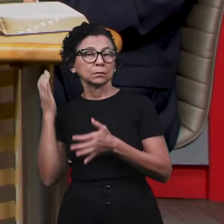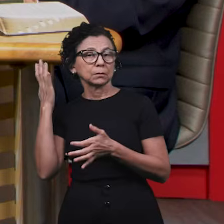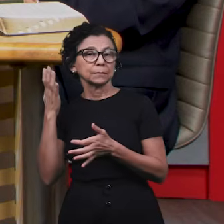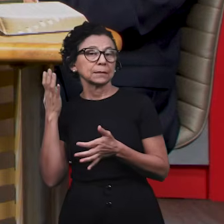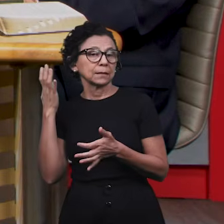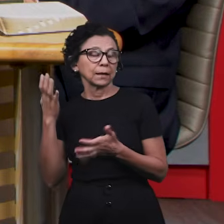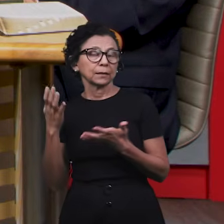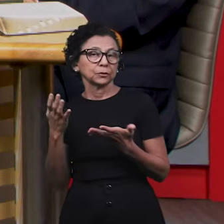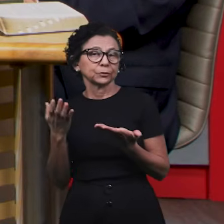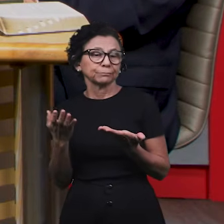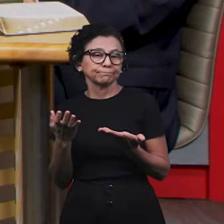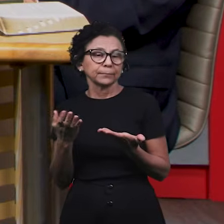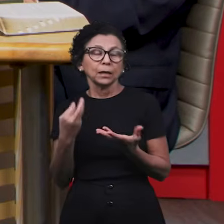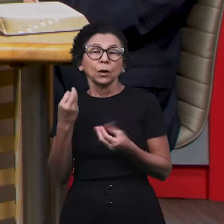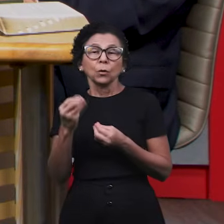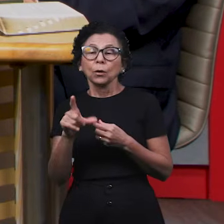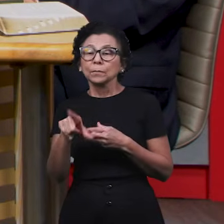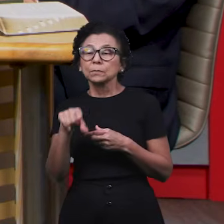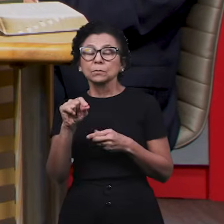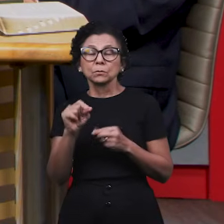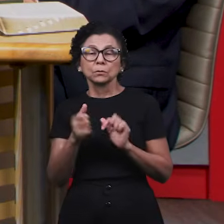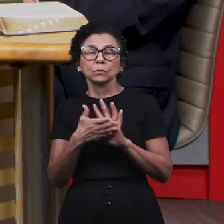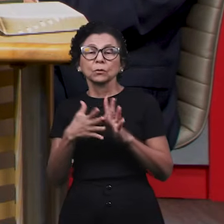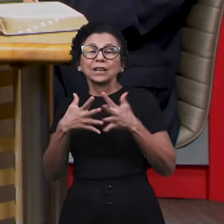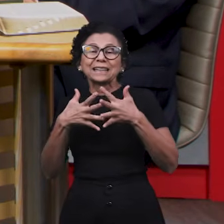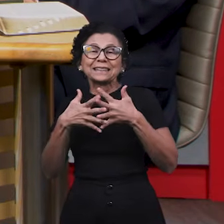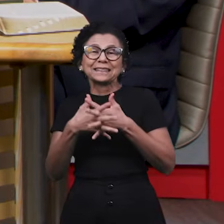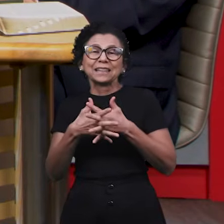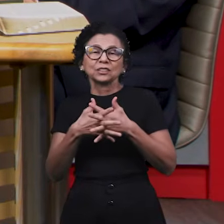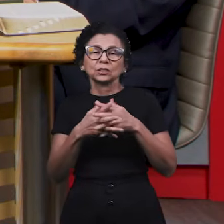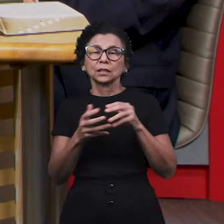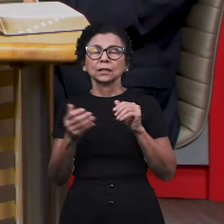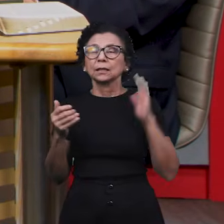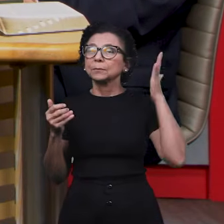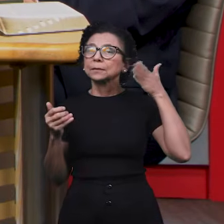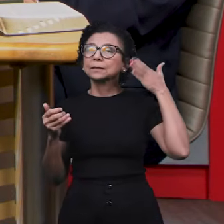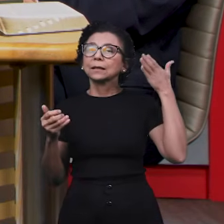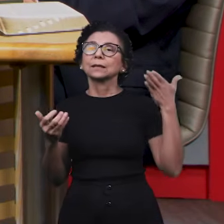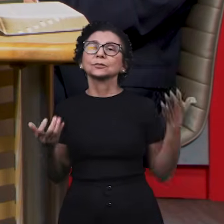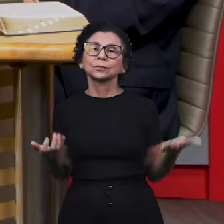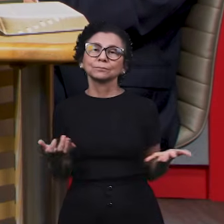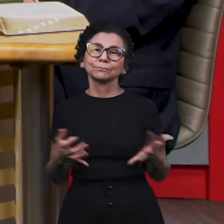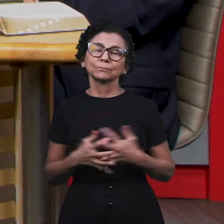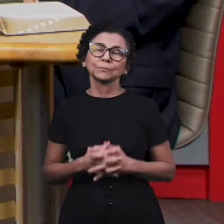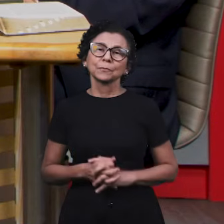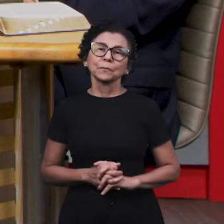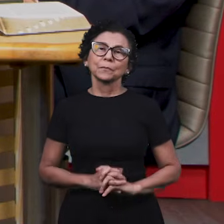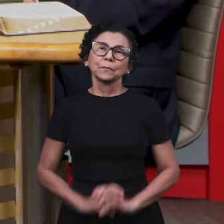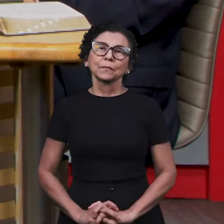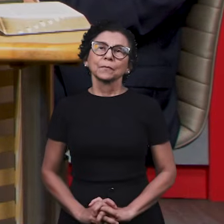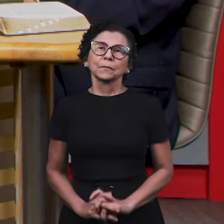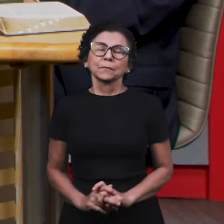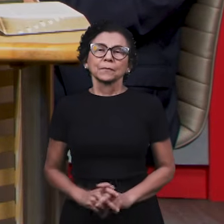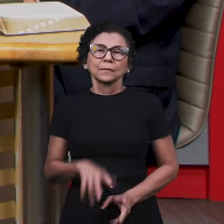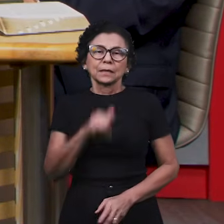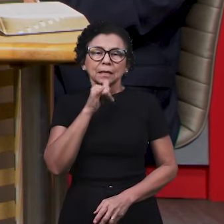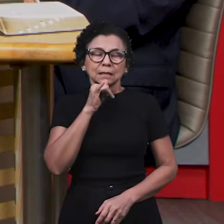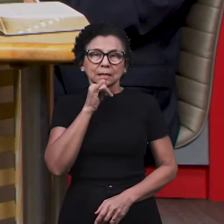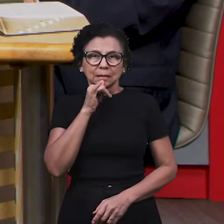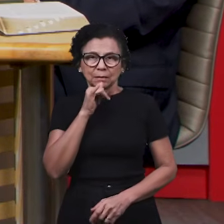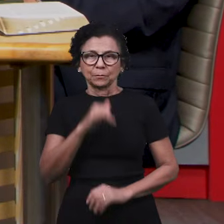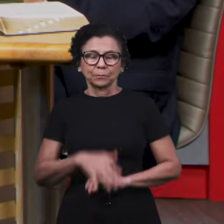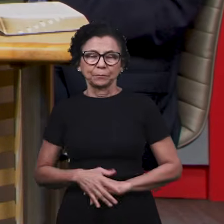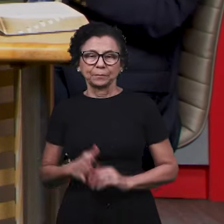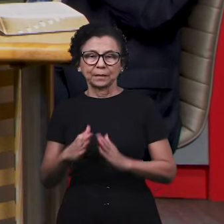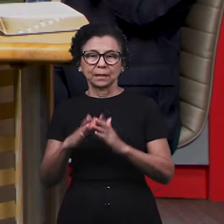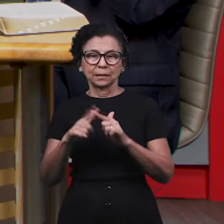Se houver um bom uso, ainda pode se levar em consideração, né? Porque, por exemplo, na minha igreja é muito comum,